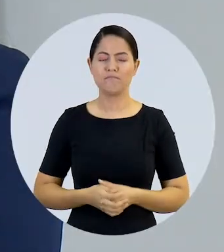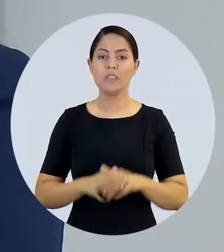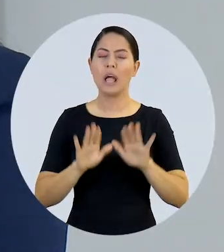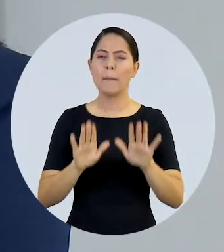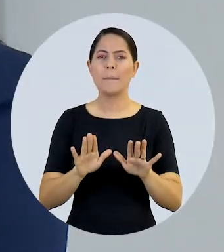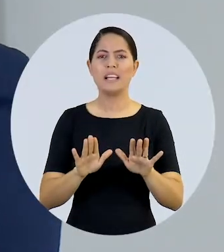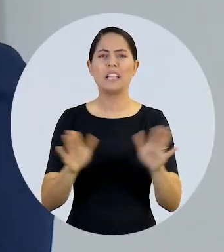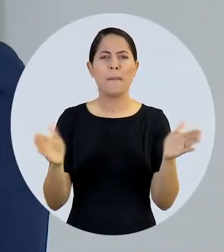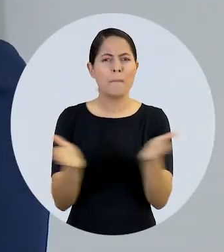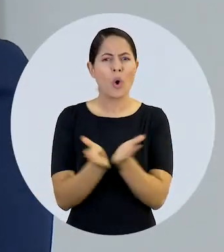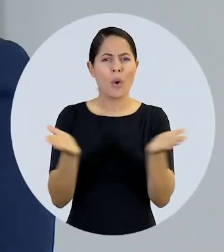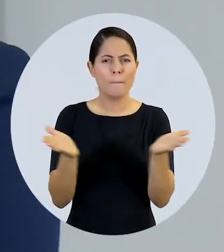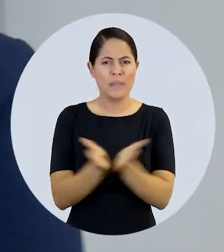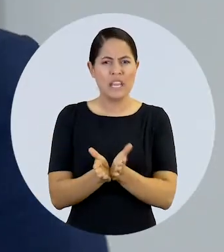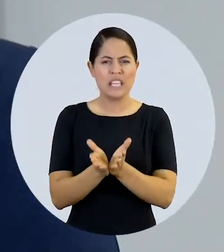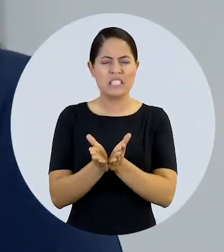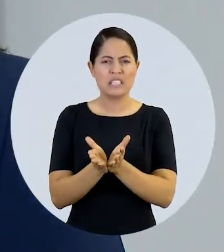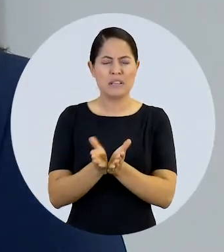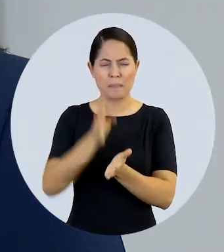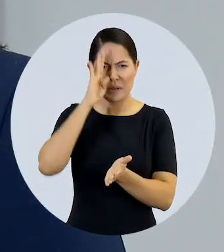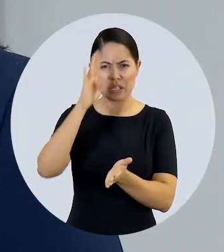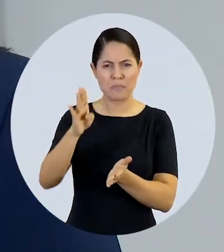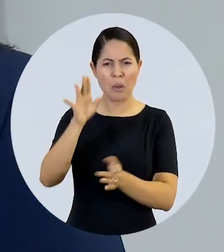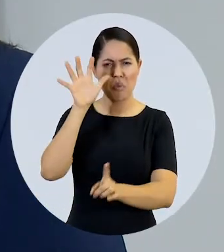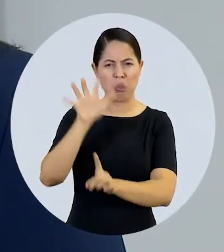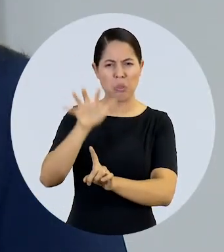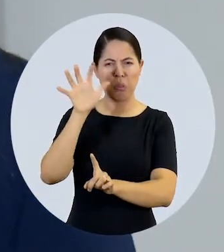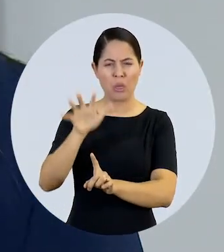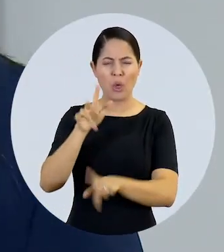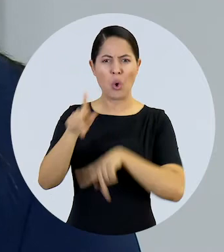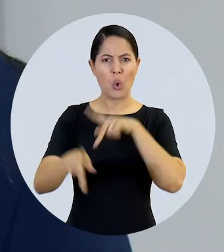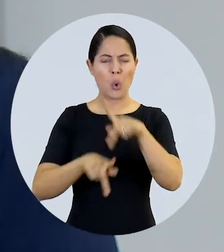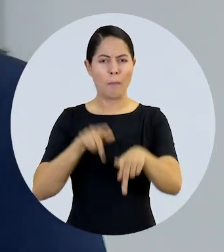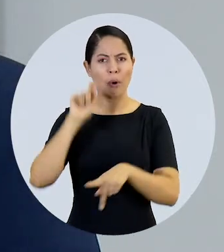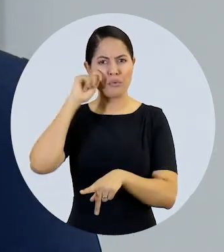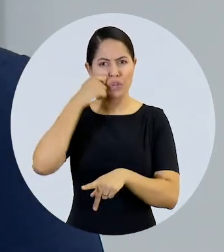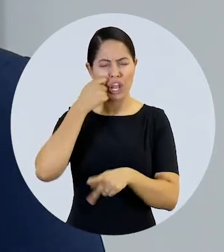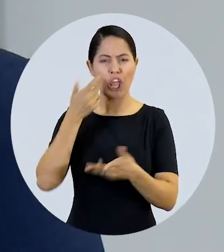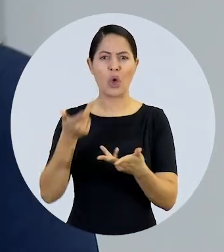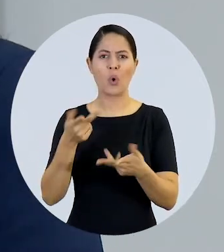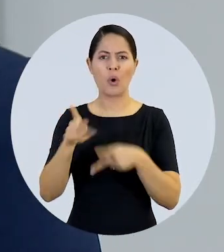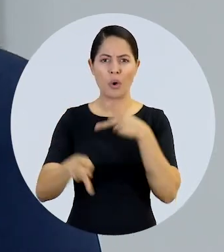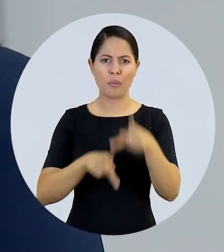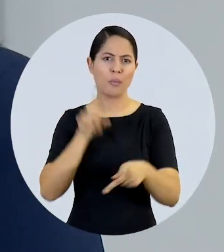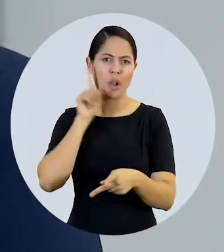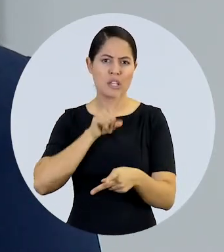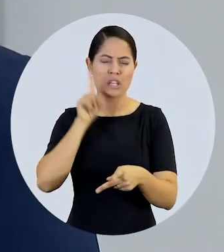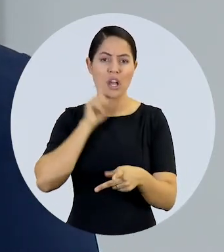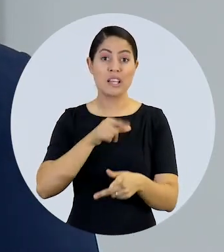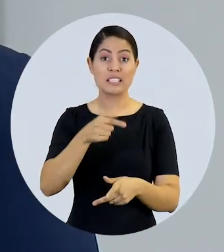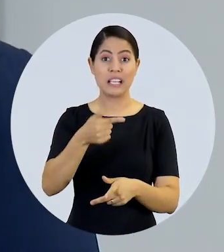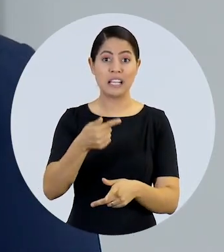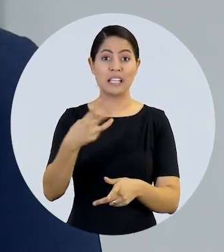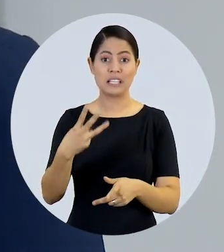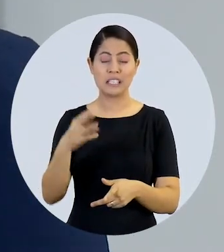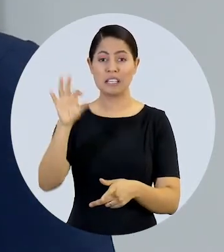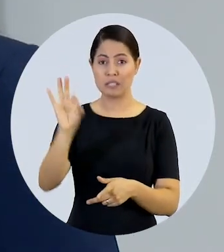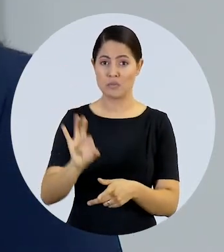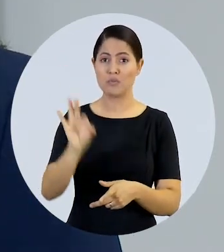segundo o IBGE, a pobreza atinge principalmente as pessoas negras ou pardas. Elas representam